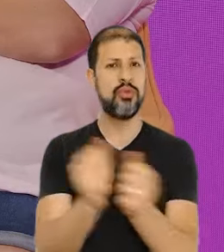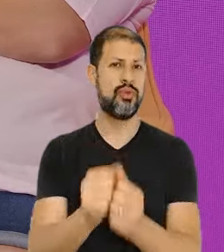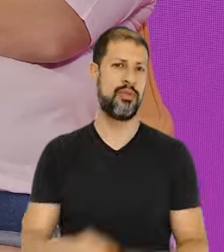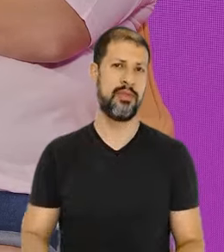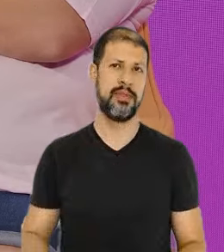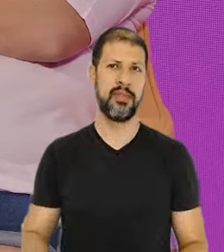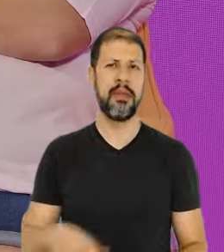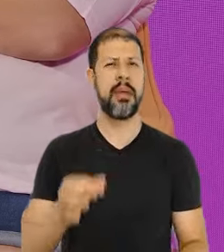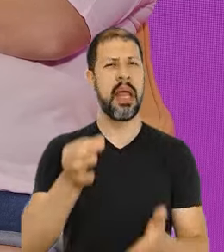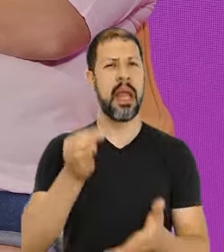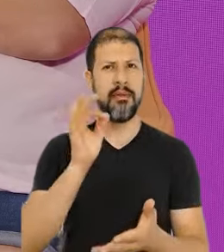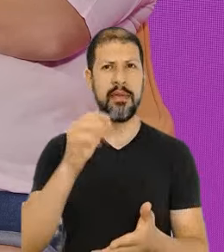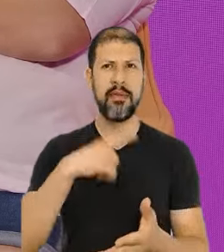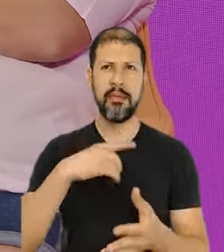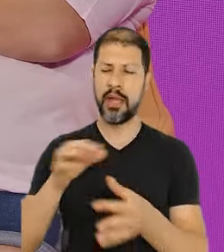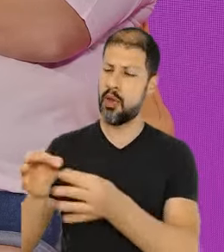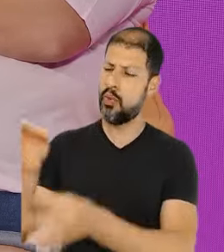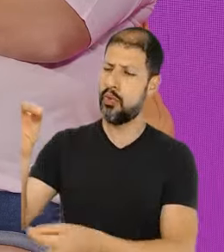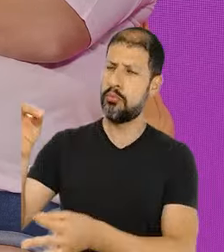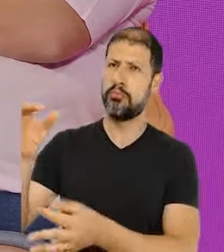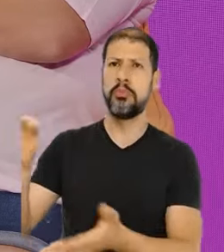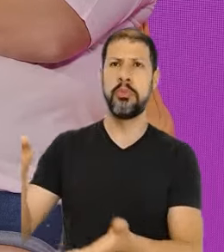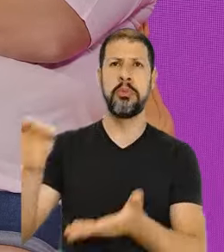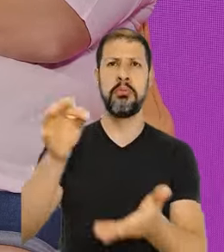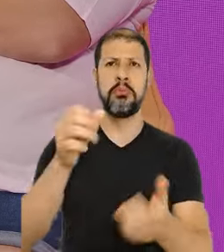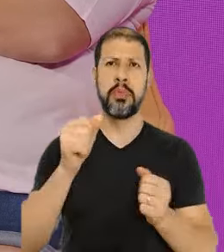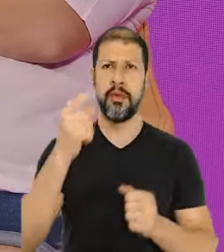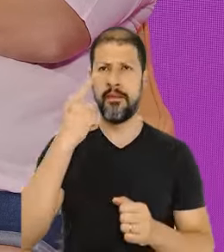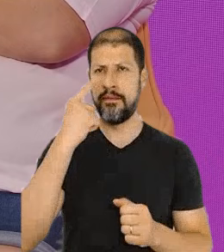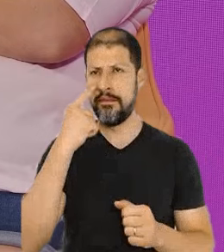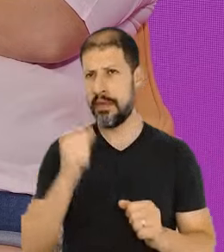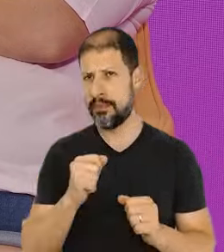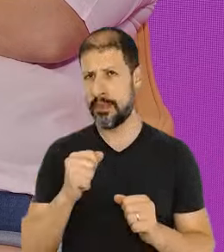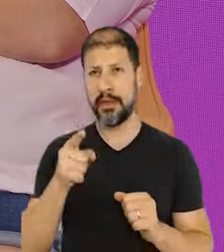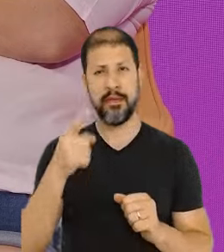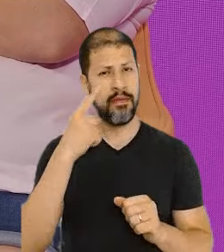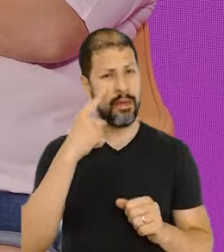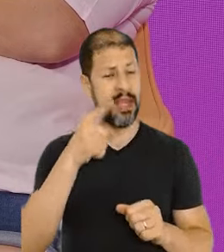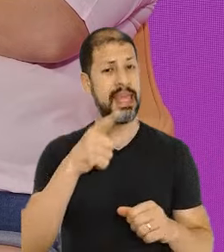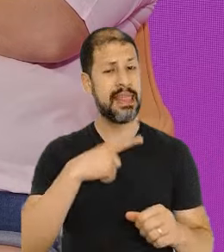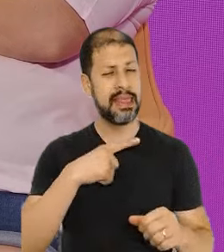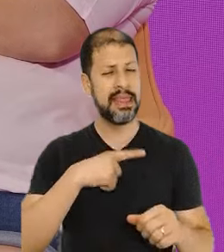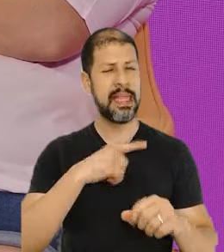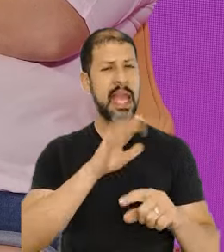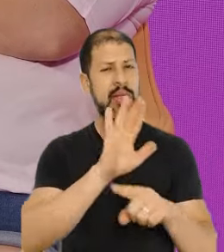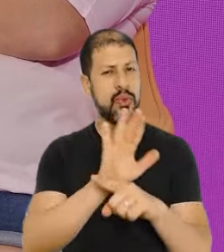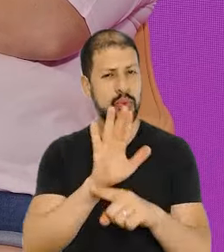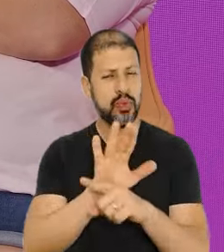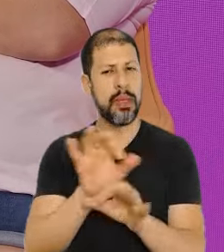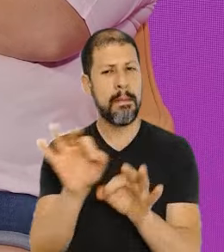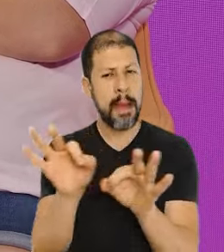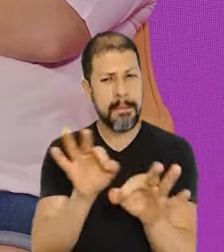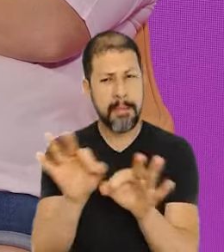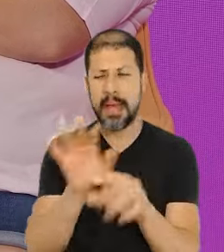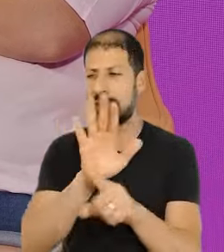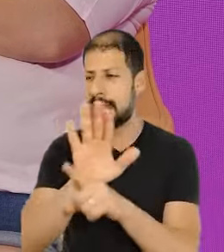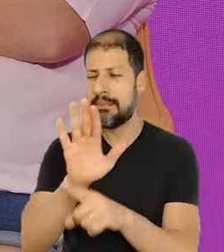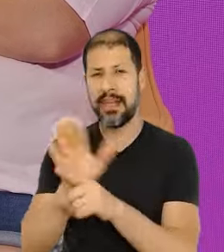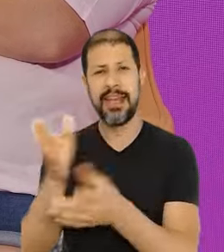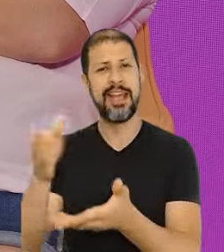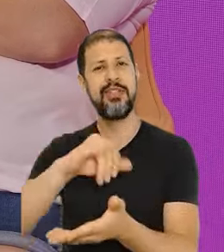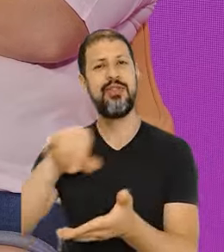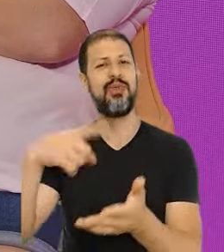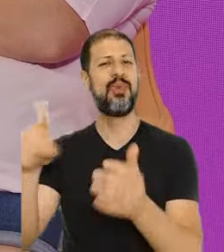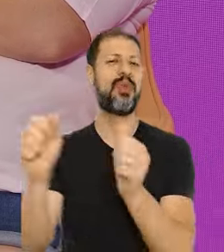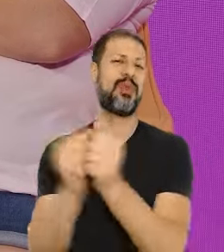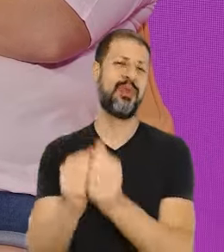tirar o café vamos pegar um pente furo Vamos colocar aqui você vê que o cara tá realmente preparado para trabalhar com o João